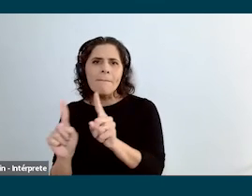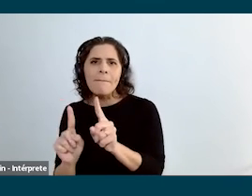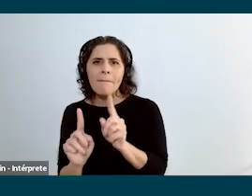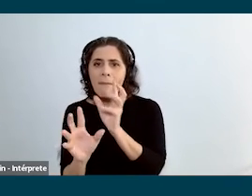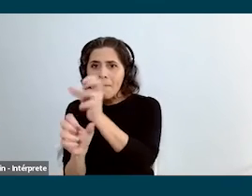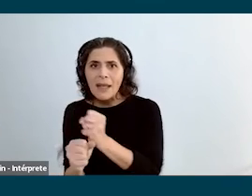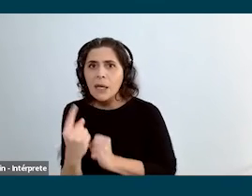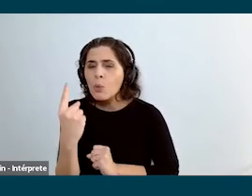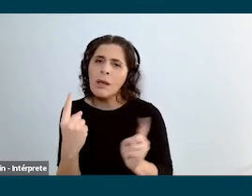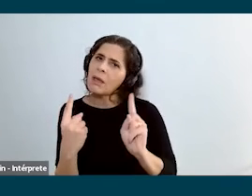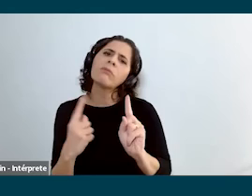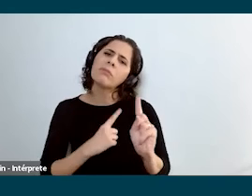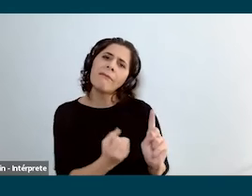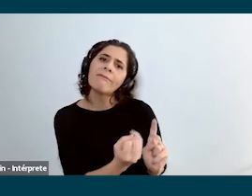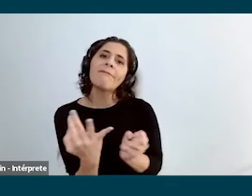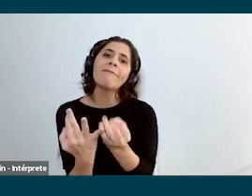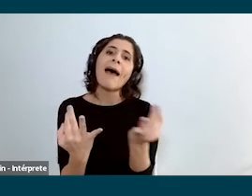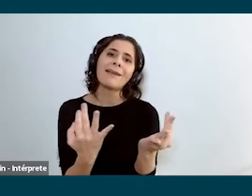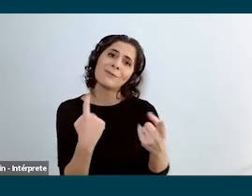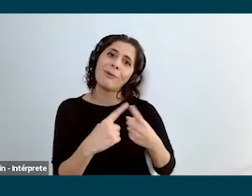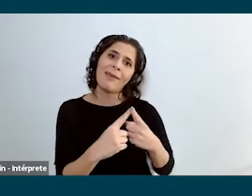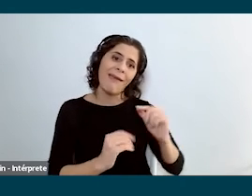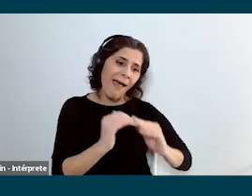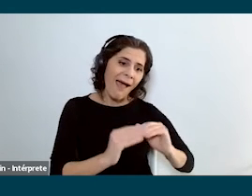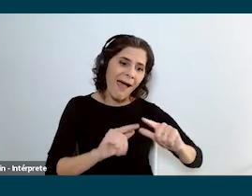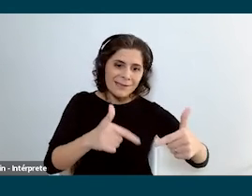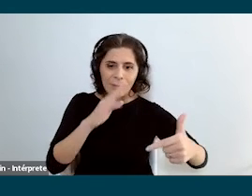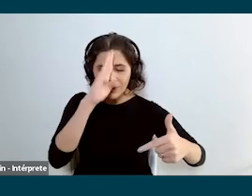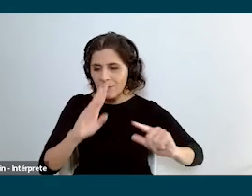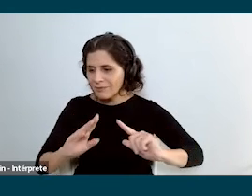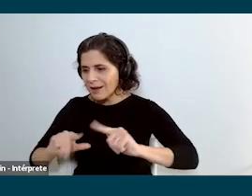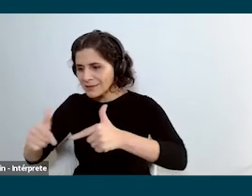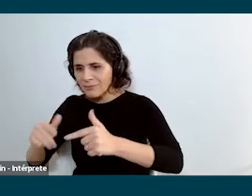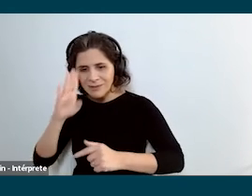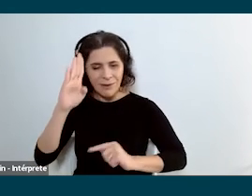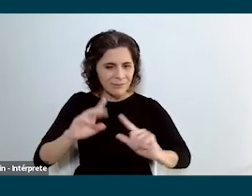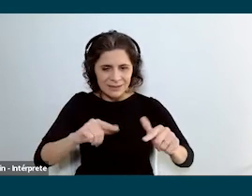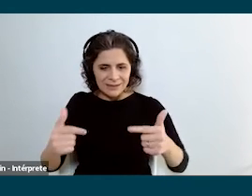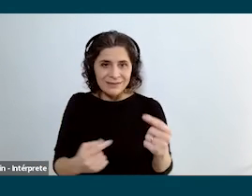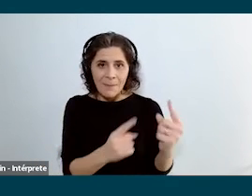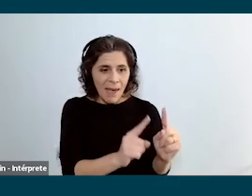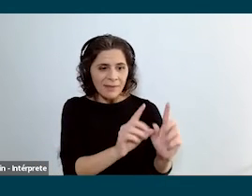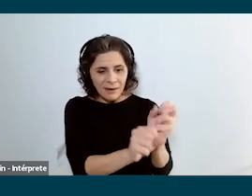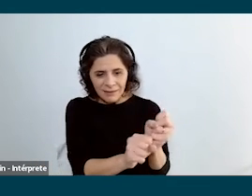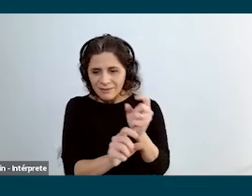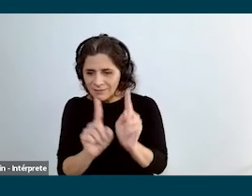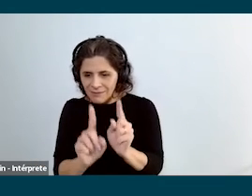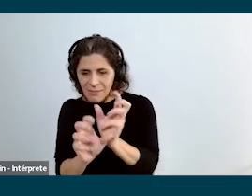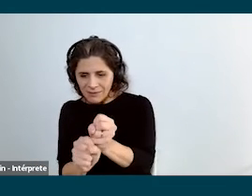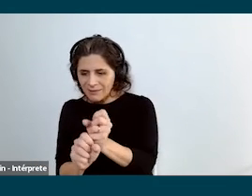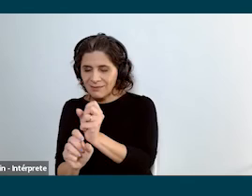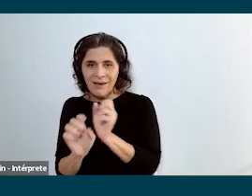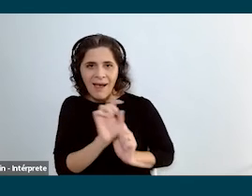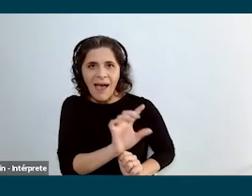fato, você vai ter mais que uma métrica, né? É normal, na verdade, que sim, é mais de uma métrica, e aí pode ter uma métrica para cada correction, ou